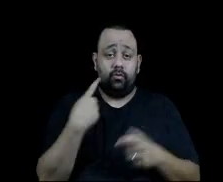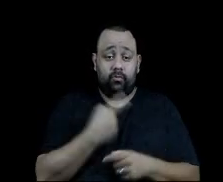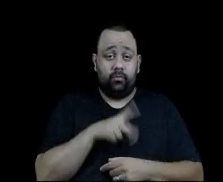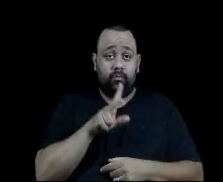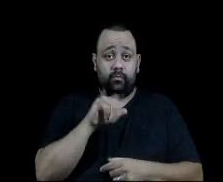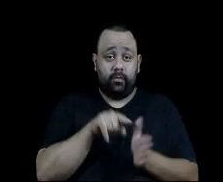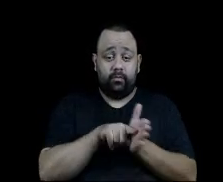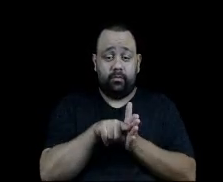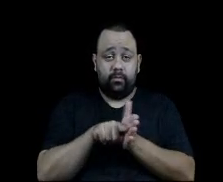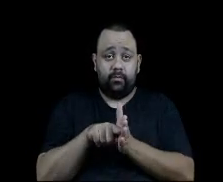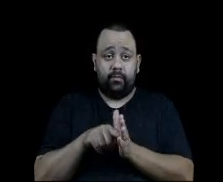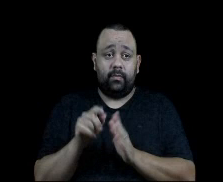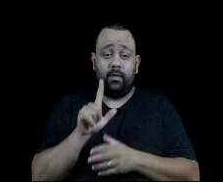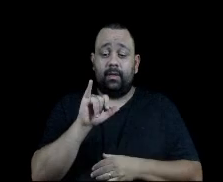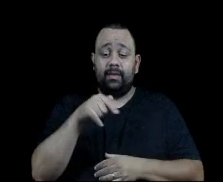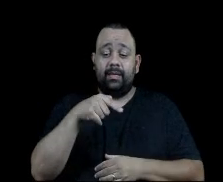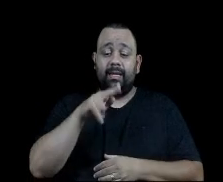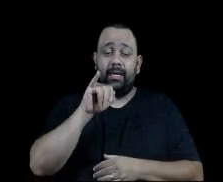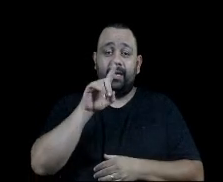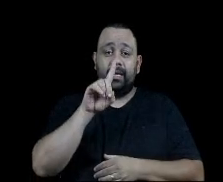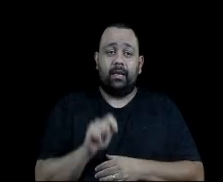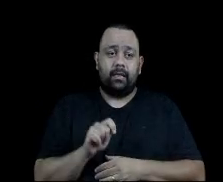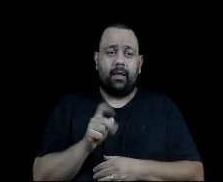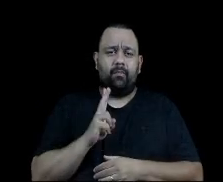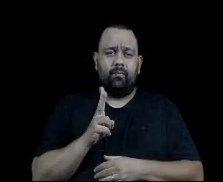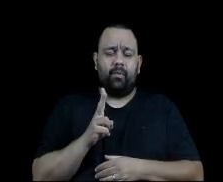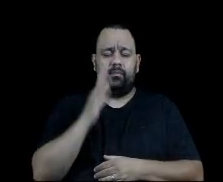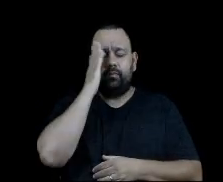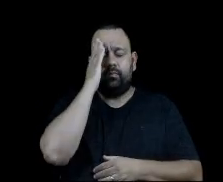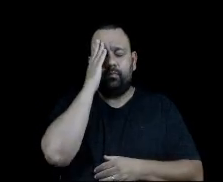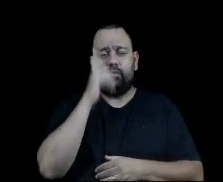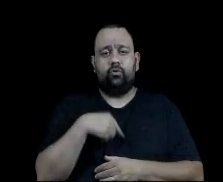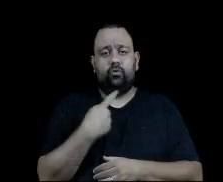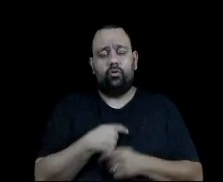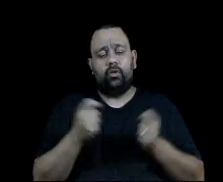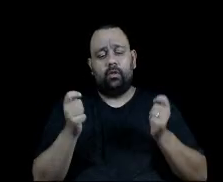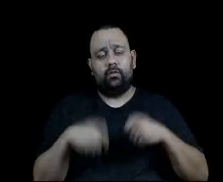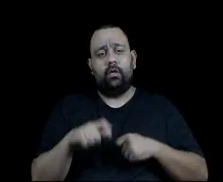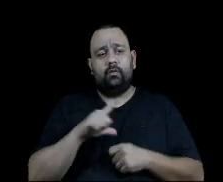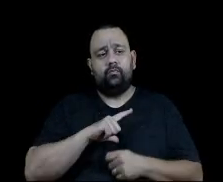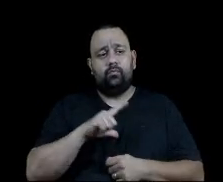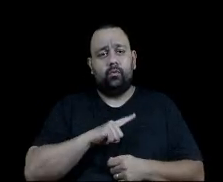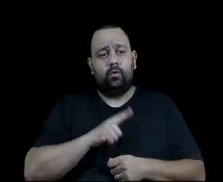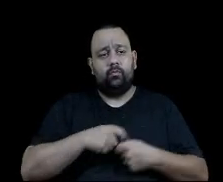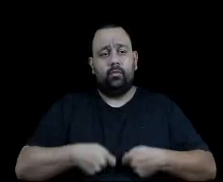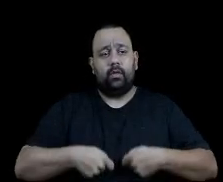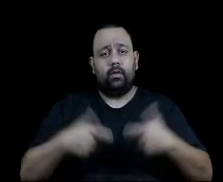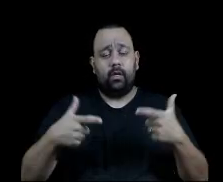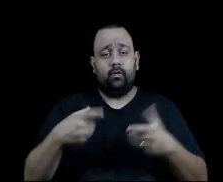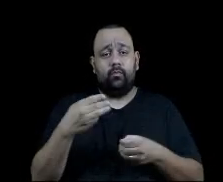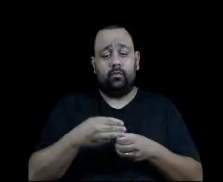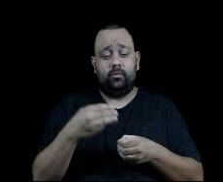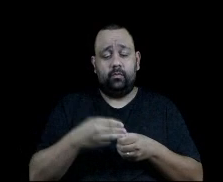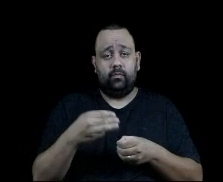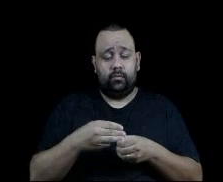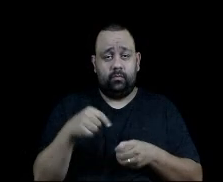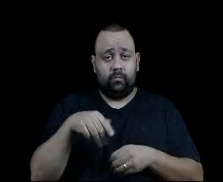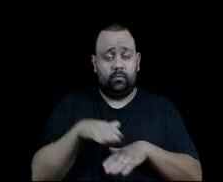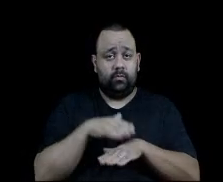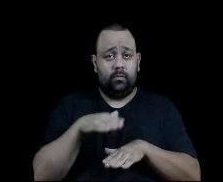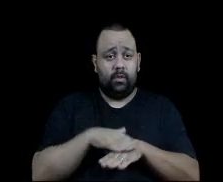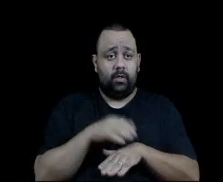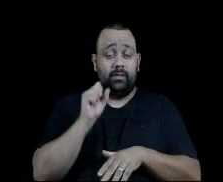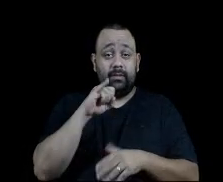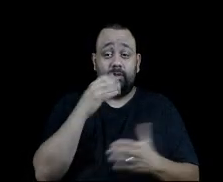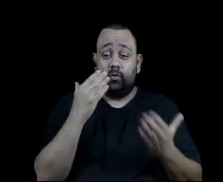pode vamos logo assim para a receita líquida mesmo, que é o que a gente pode ter de despesas